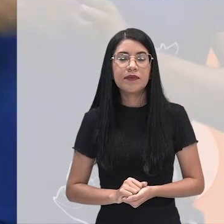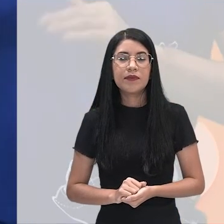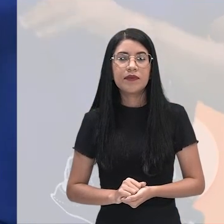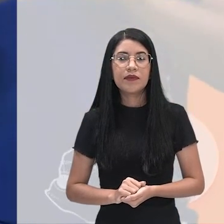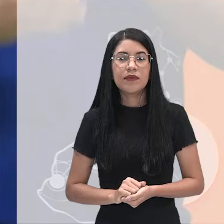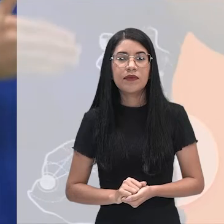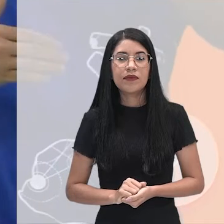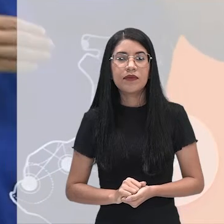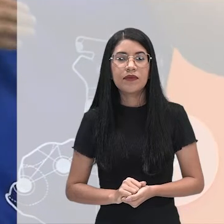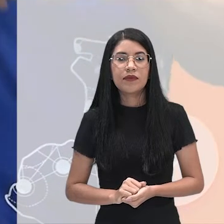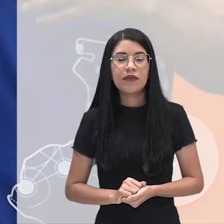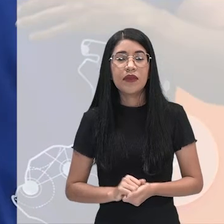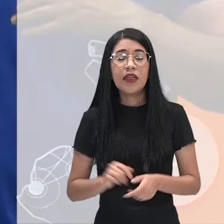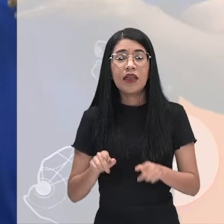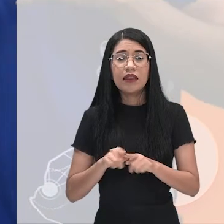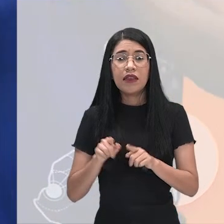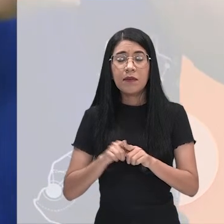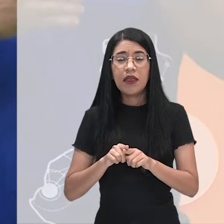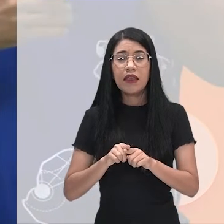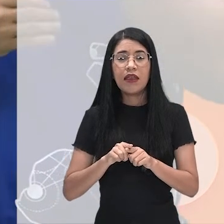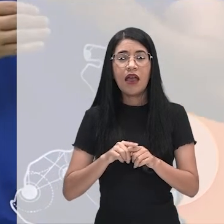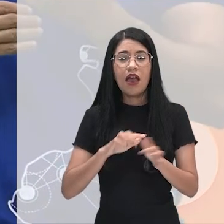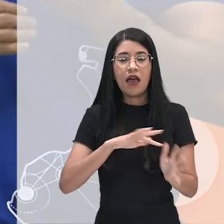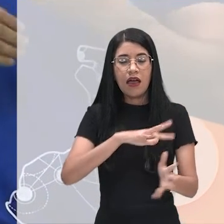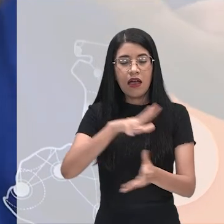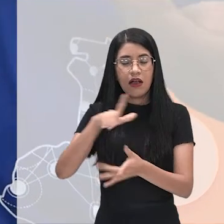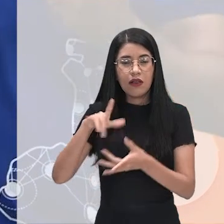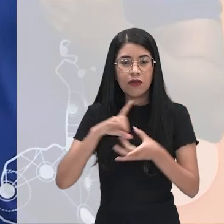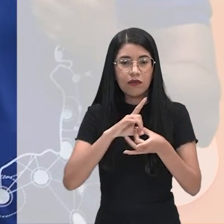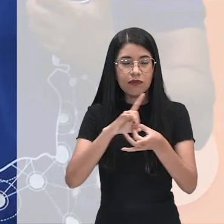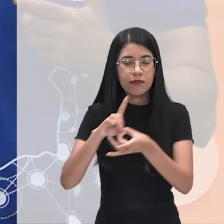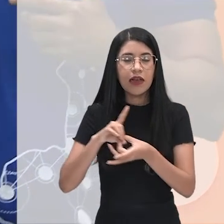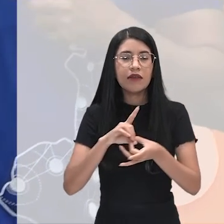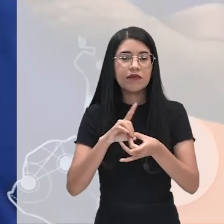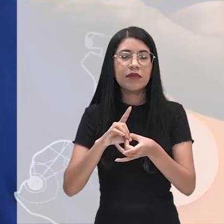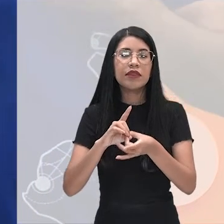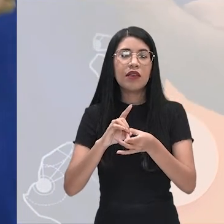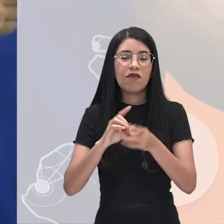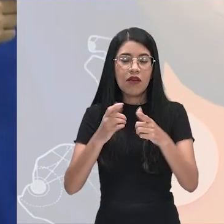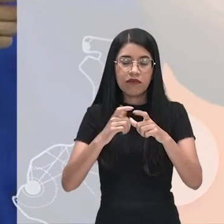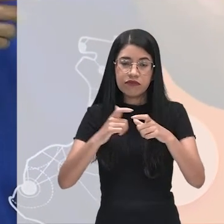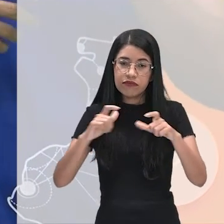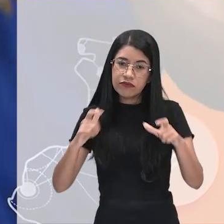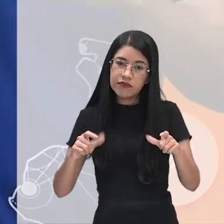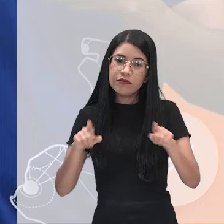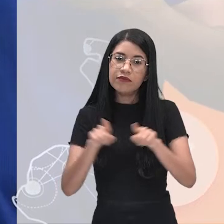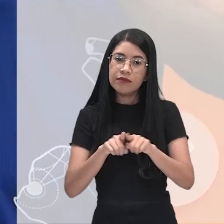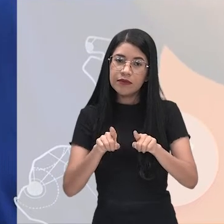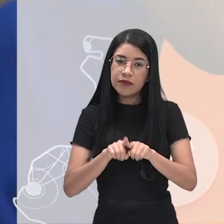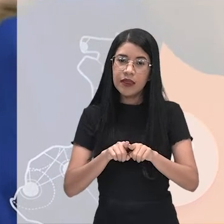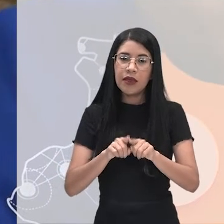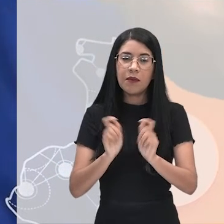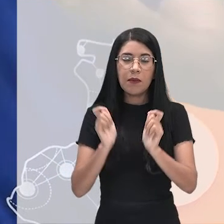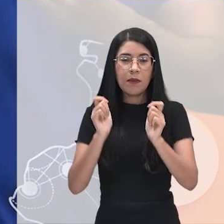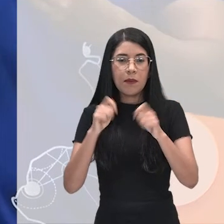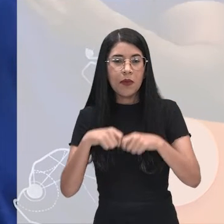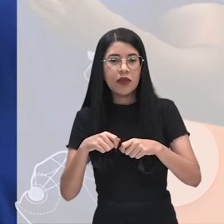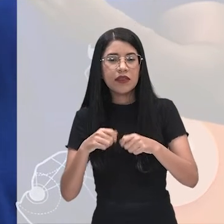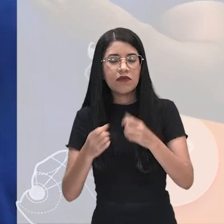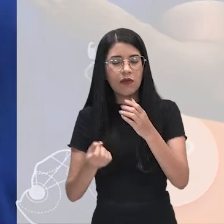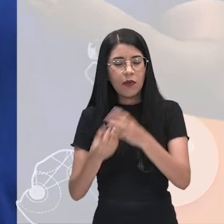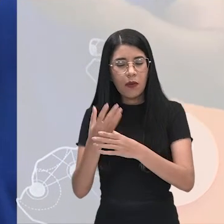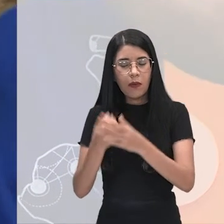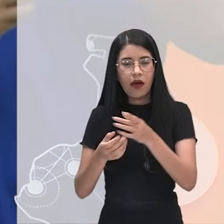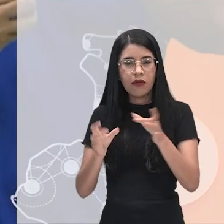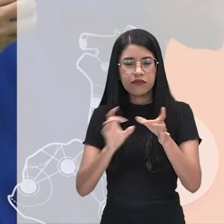industrial e essas transformações elas vão só se intensificando. Lembrem-se, o espaço geográfico está em constante processo de mudança,